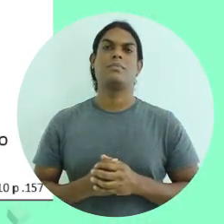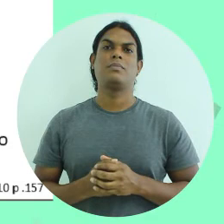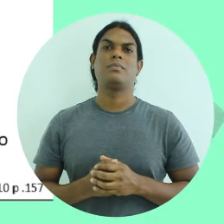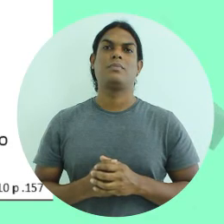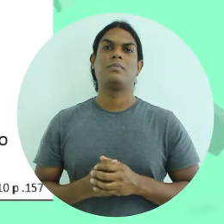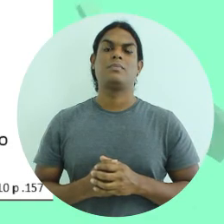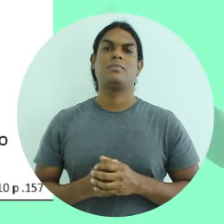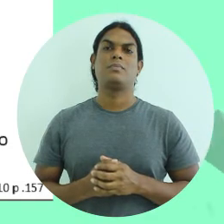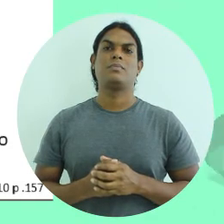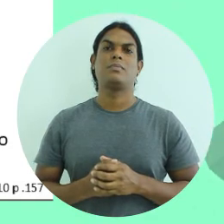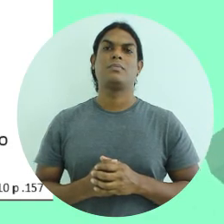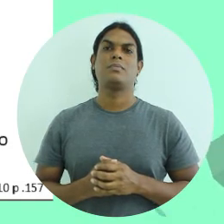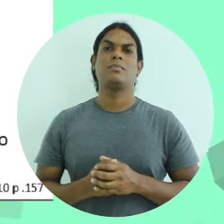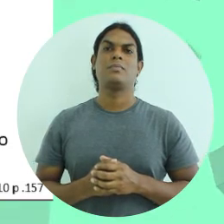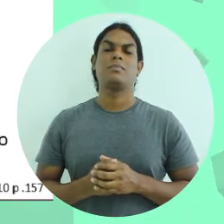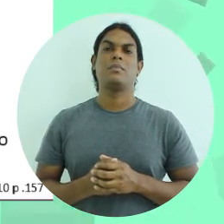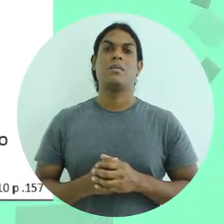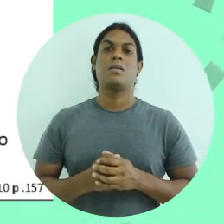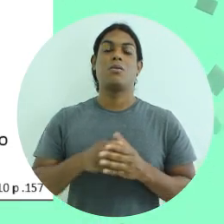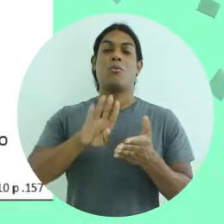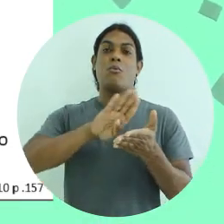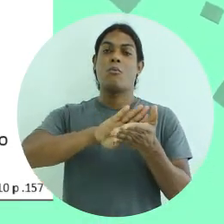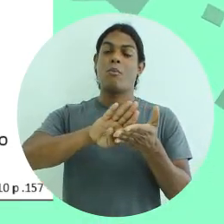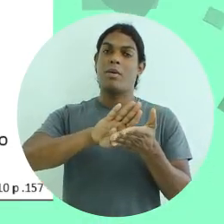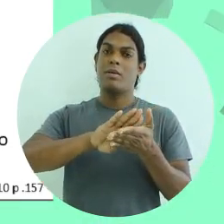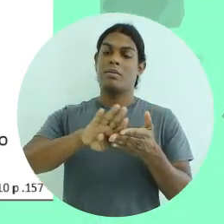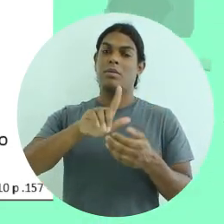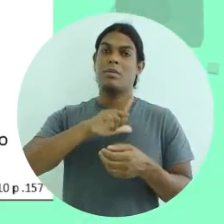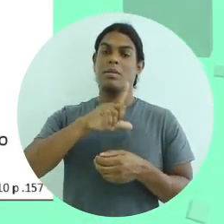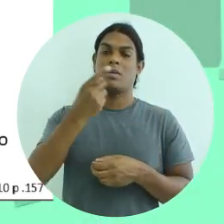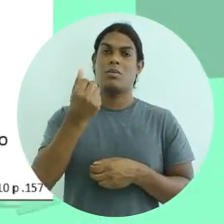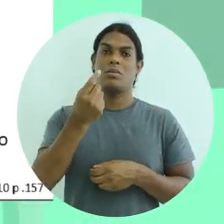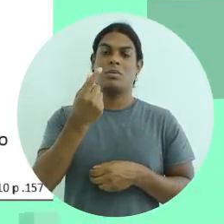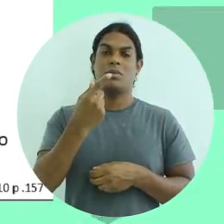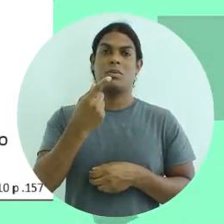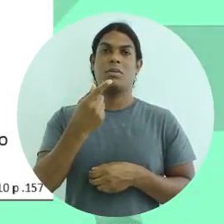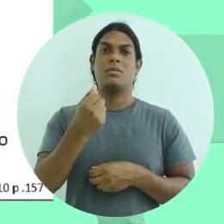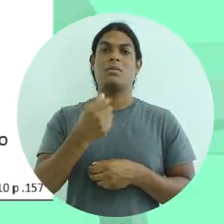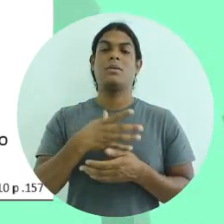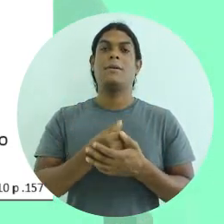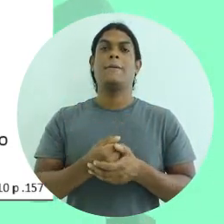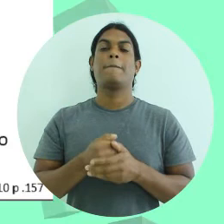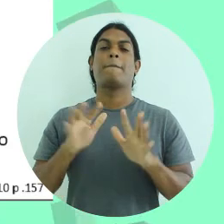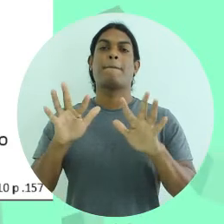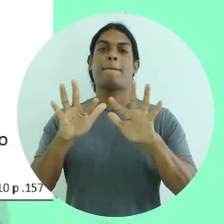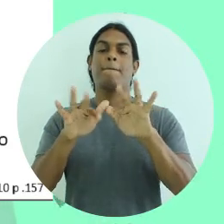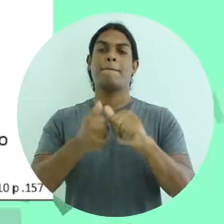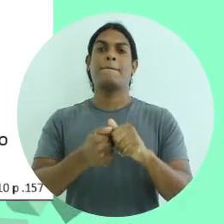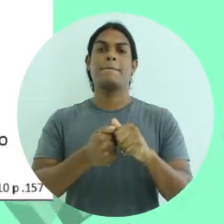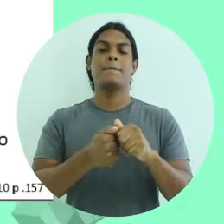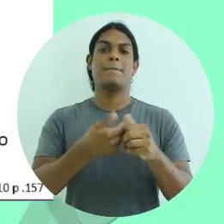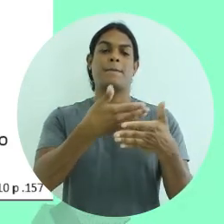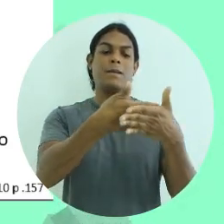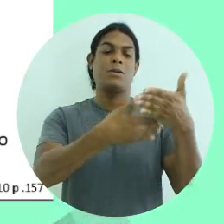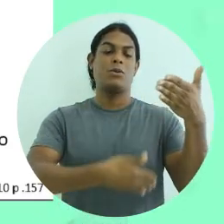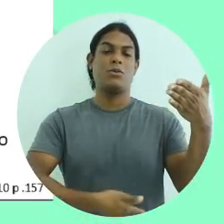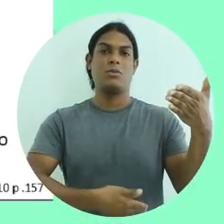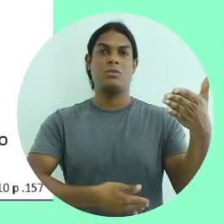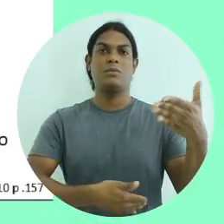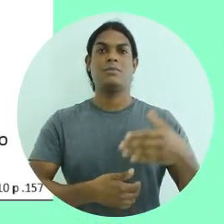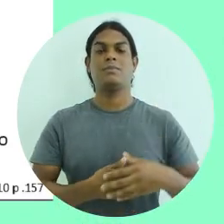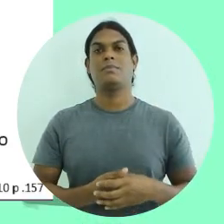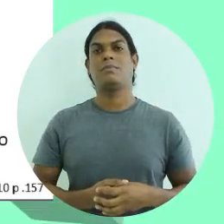é o momento em que o banco recebeu o dinheiro do importador e vai liquidar, né, aquela dívida que o exportador